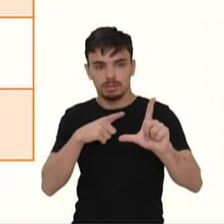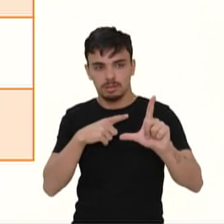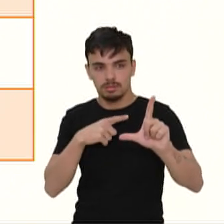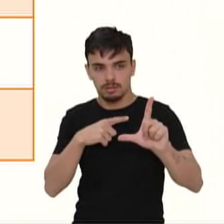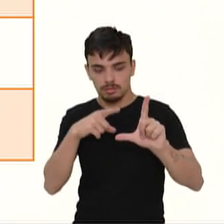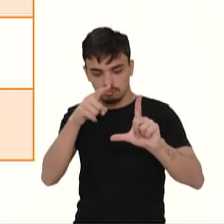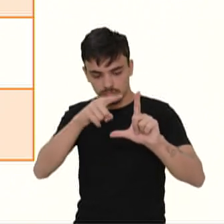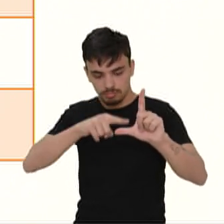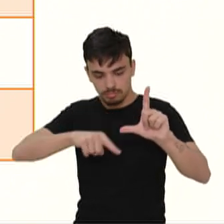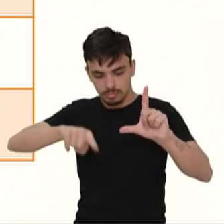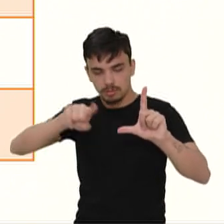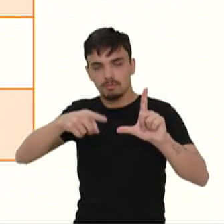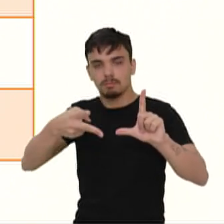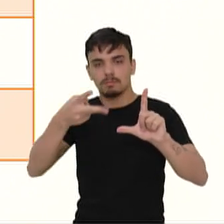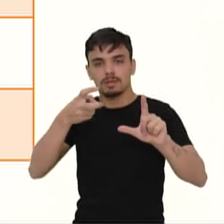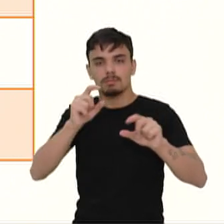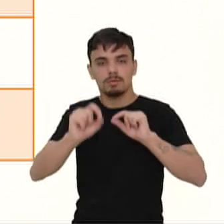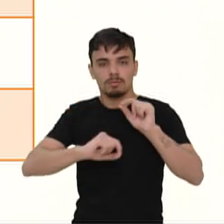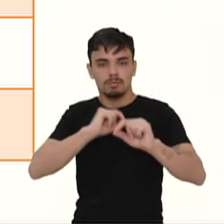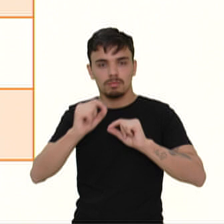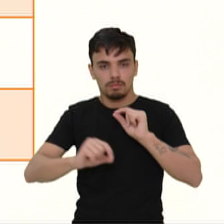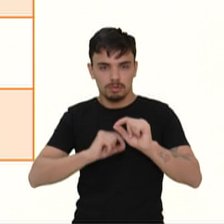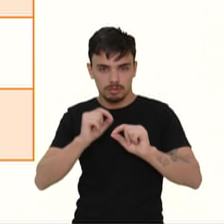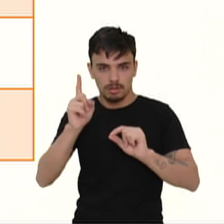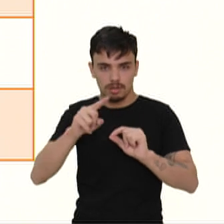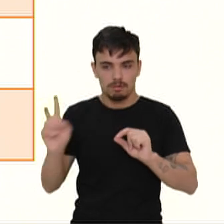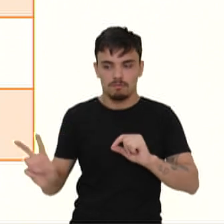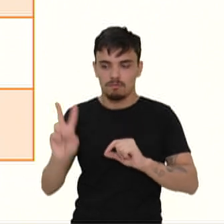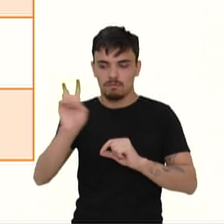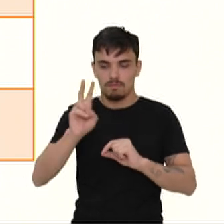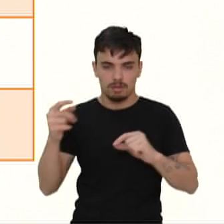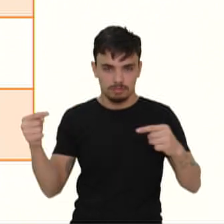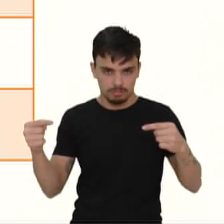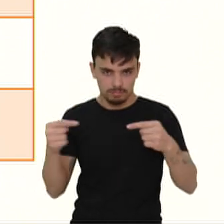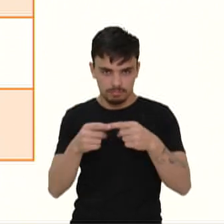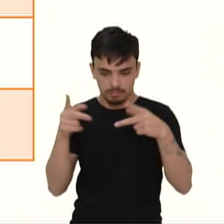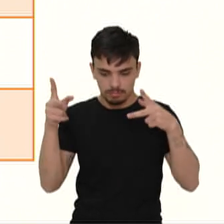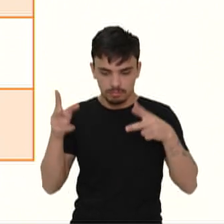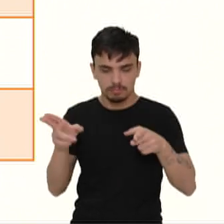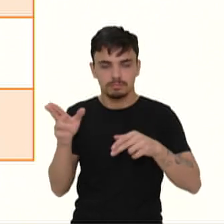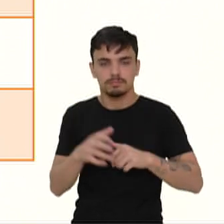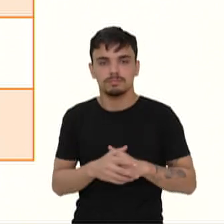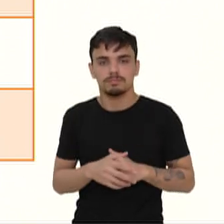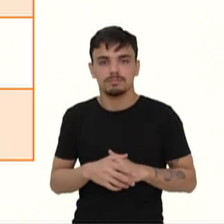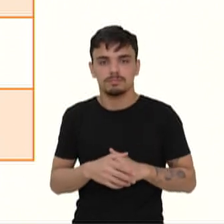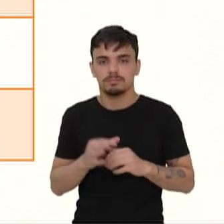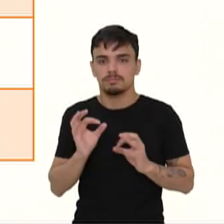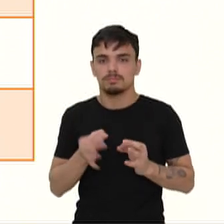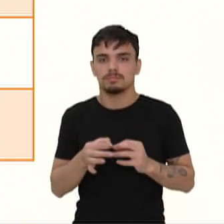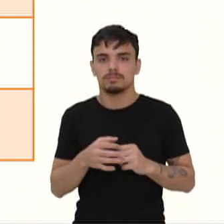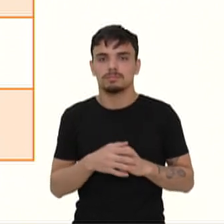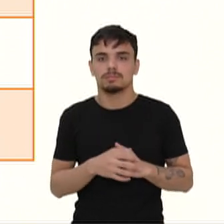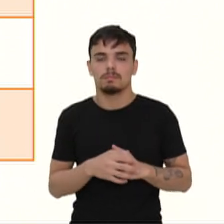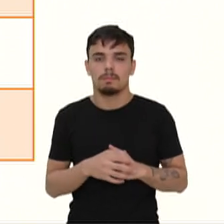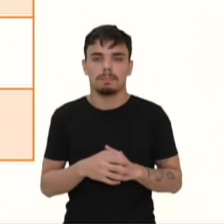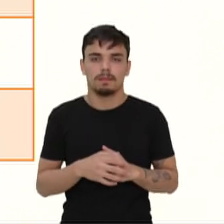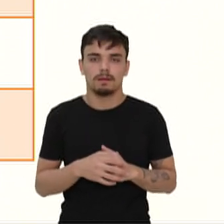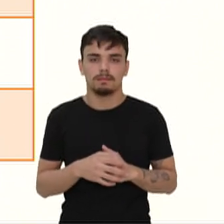você vai perceber que esses valores são realmente os valores simétricos em relação ao 2. Beleza? Certo?